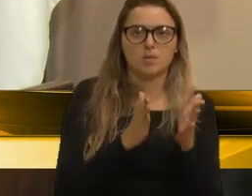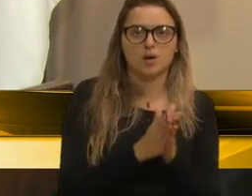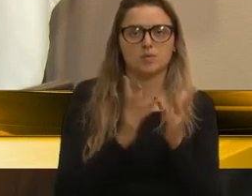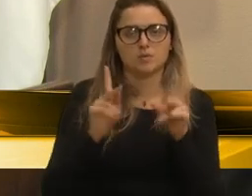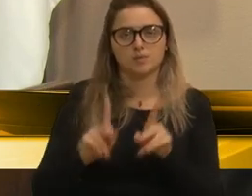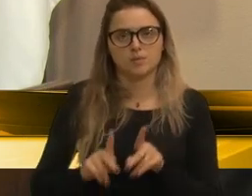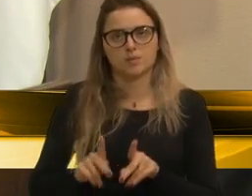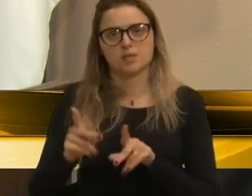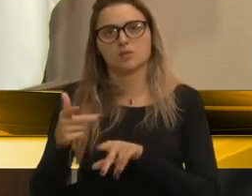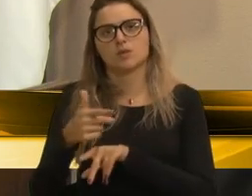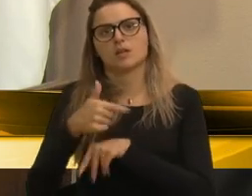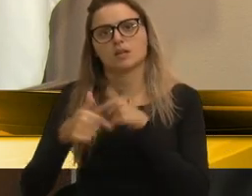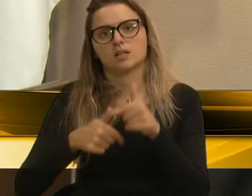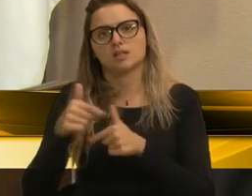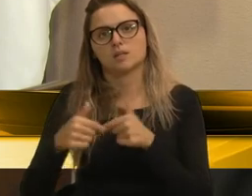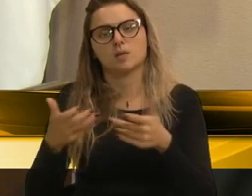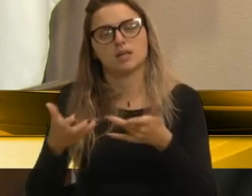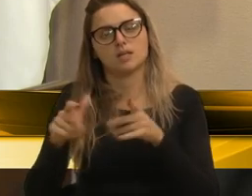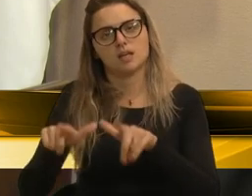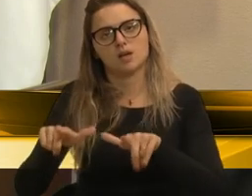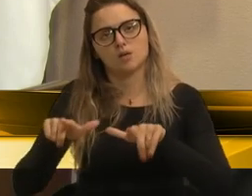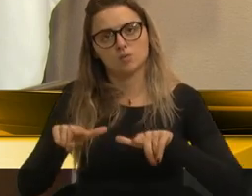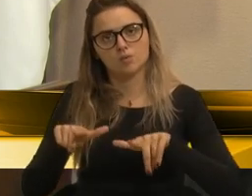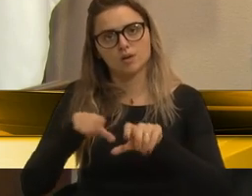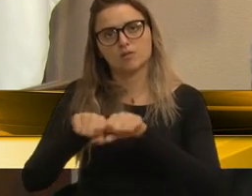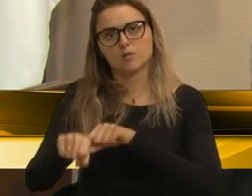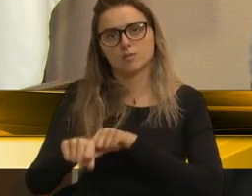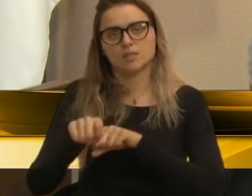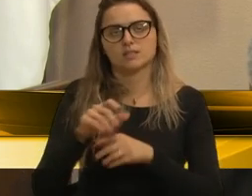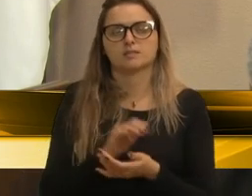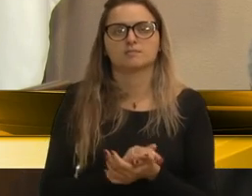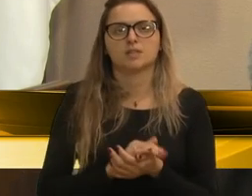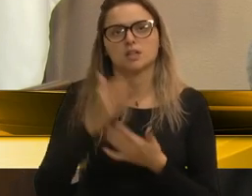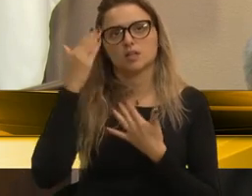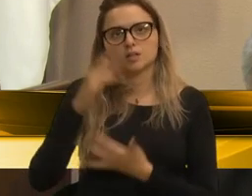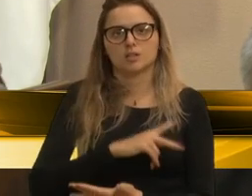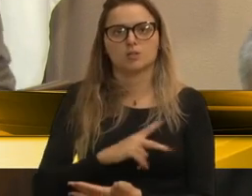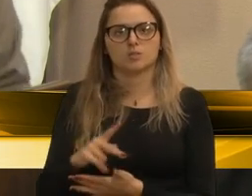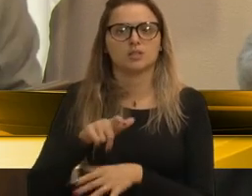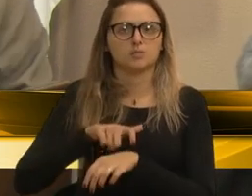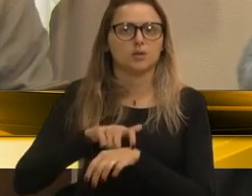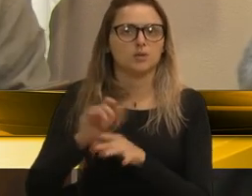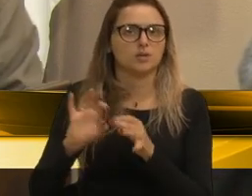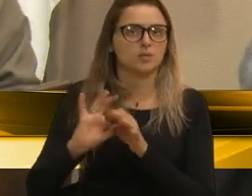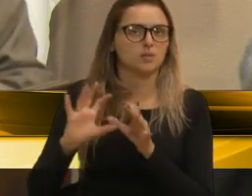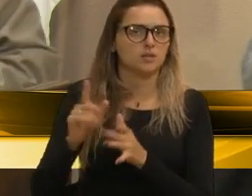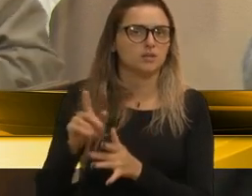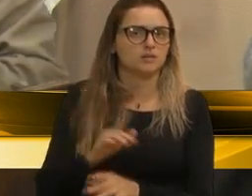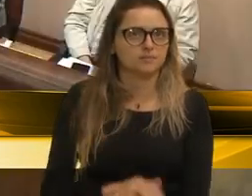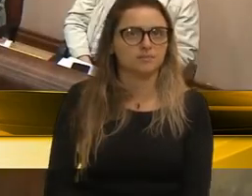que sonha em ter um diploma, né, de um ensino gratuito. Obrigado, presidente, pela tolerância.